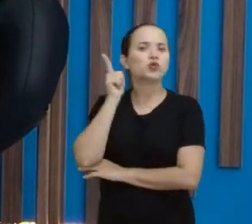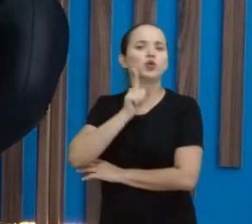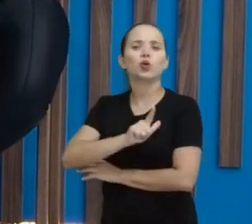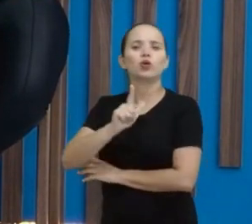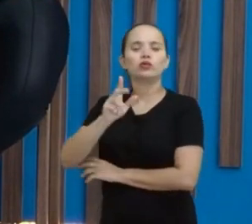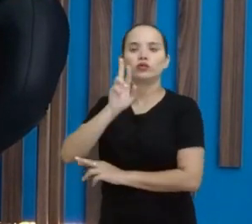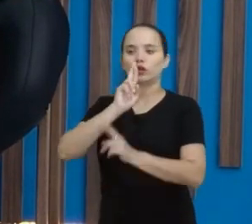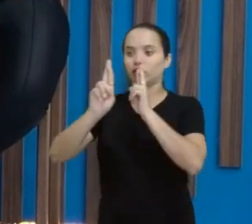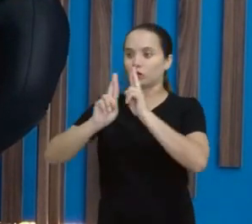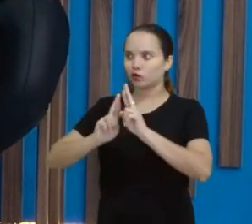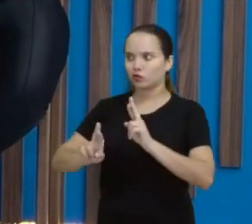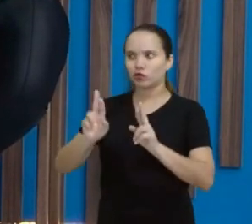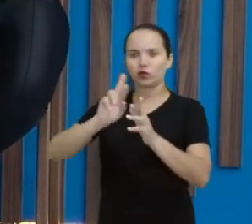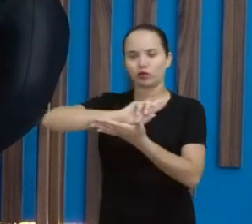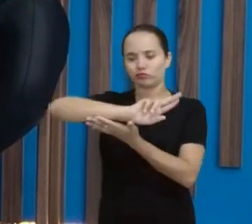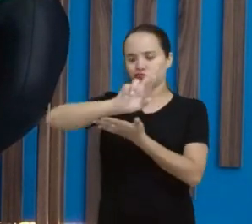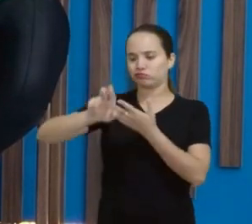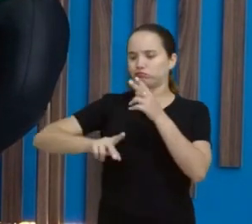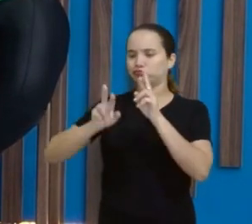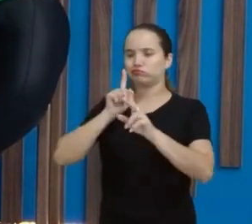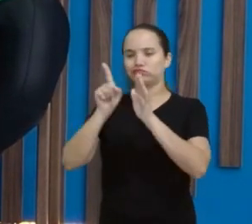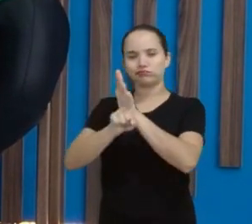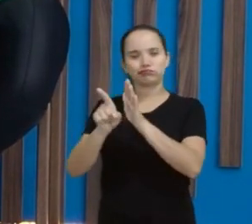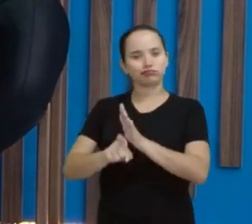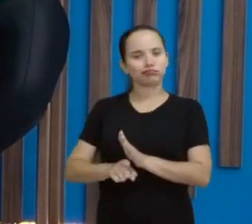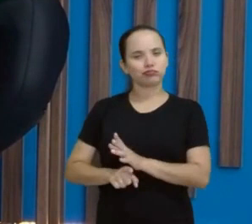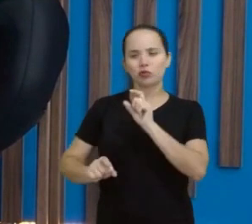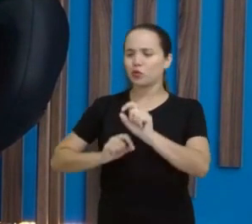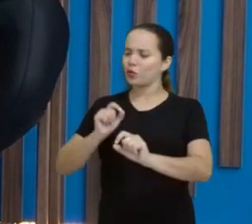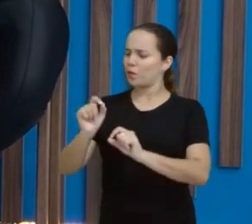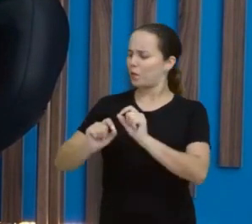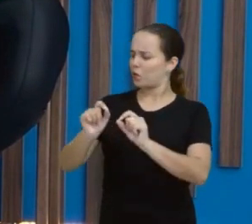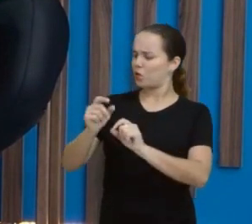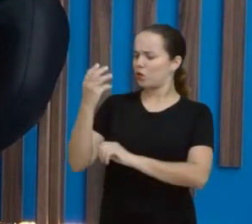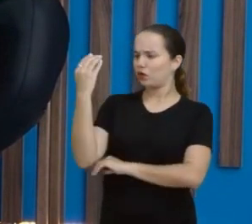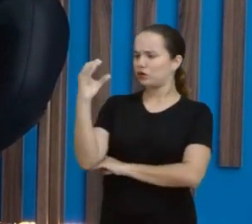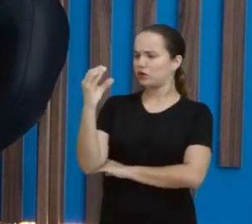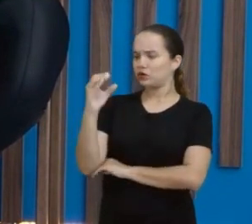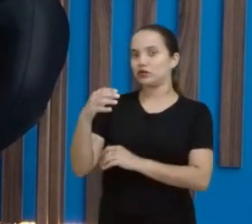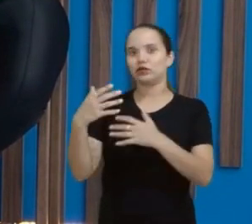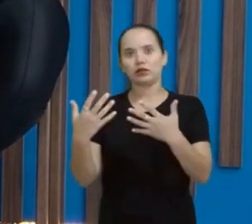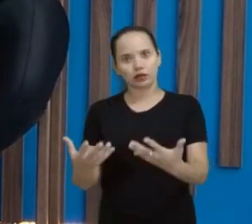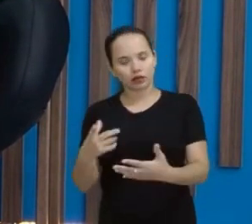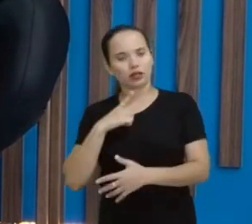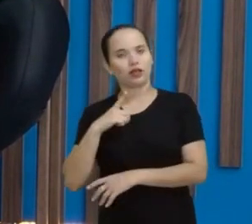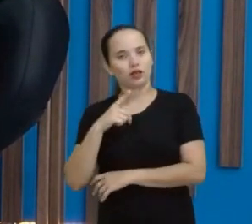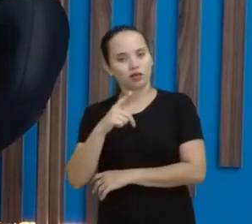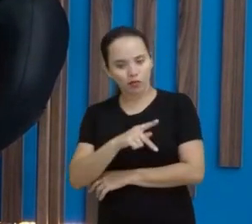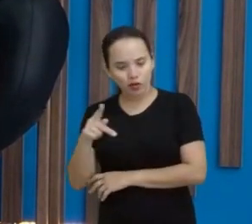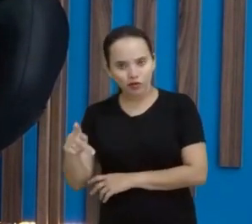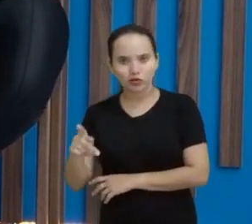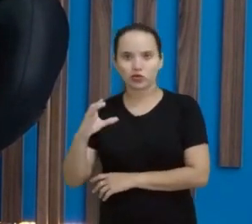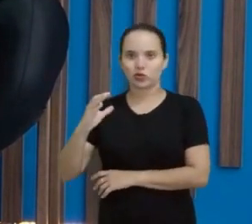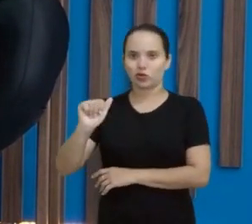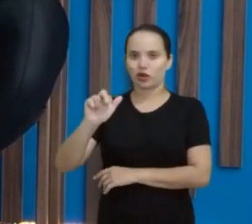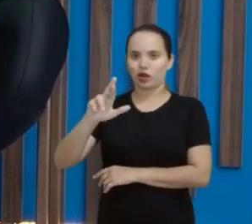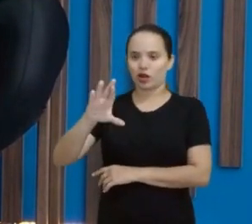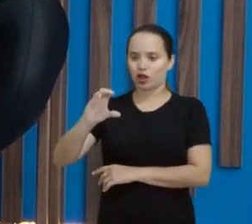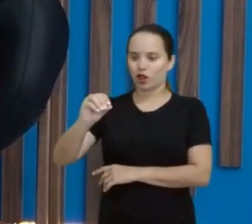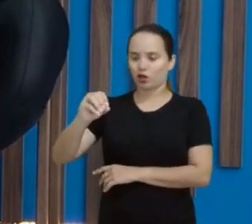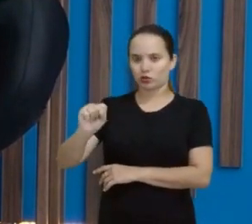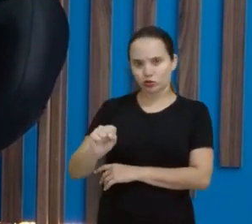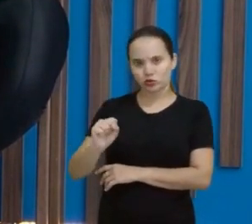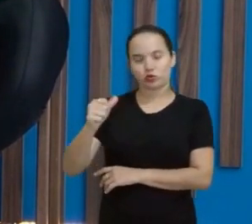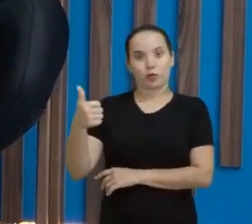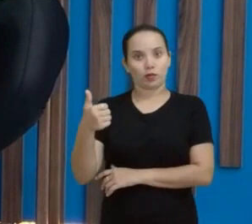responder a perguntas. E o que é ciência? Até o professor Carlos Pavão falou com vocês lá na primeira aula